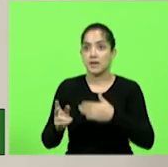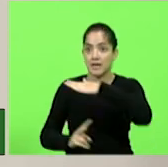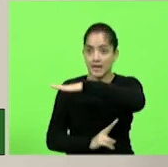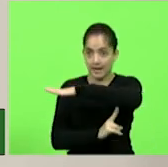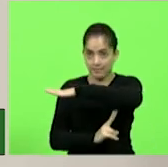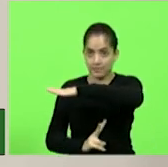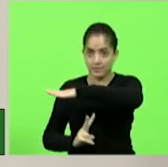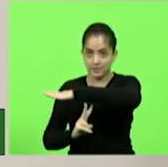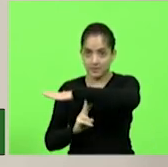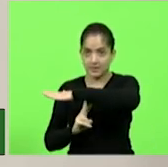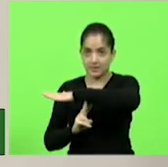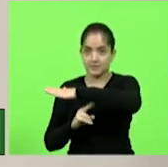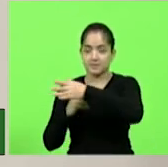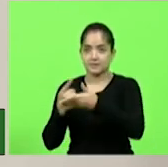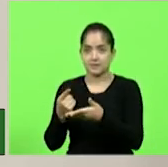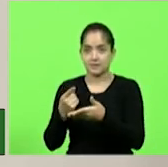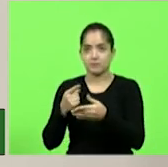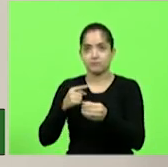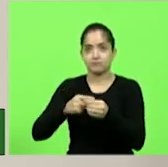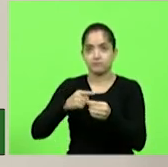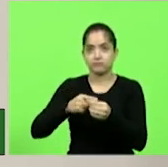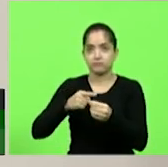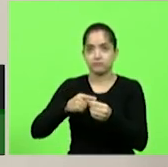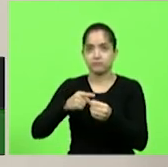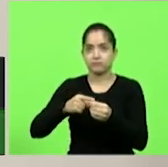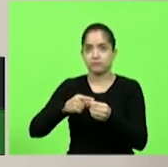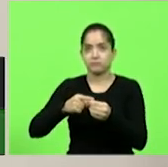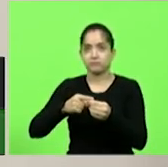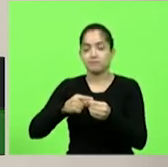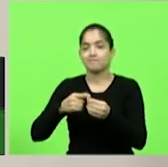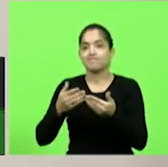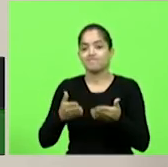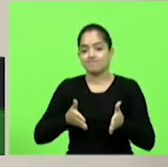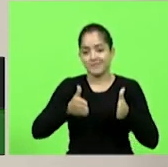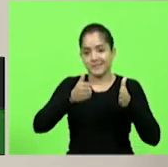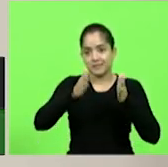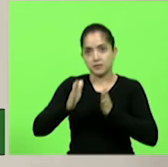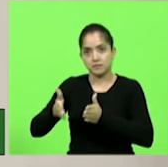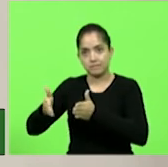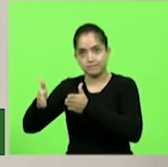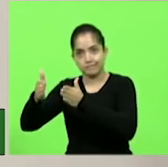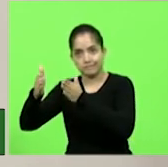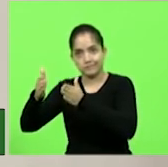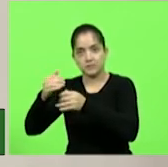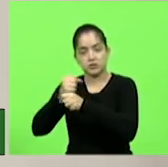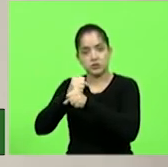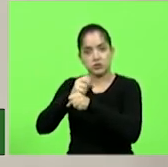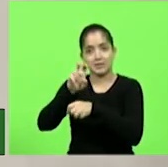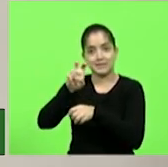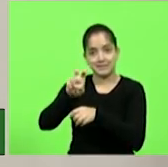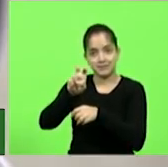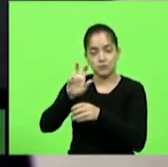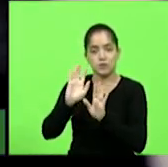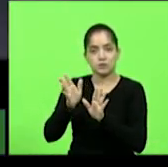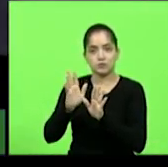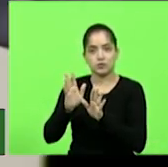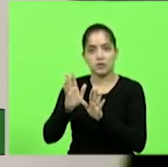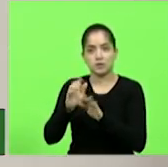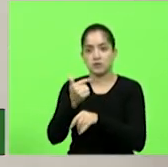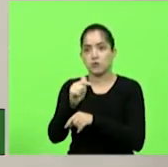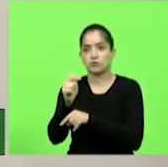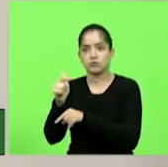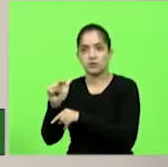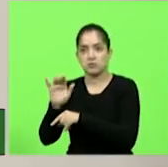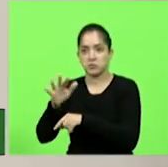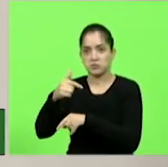Rio das Antas, sem as duas cabeceiras, né, deputado Cobocchini? Está lá há 5 anos sem as duas cabeceiras, 7 anos por